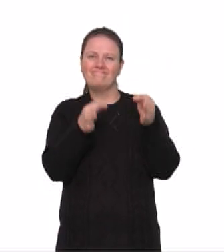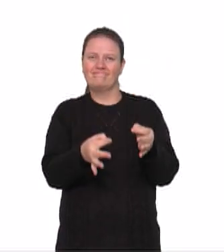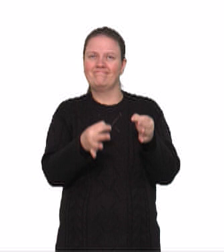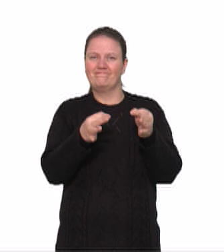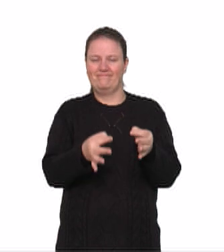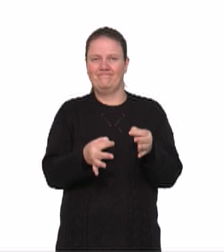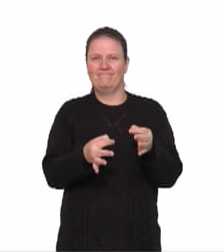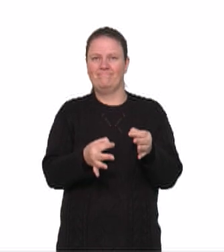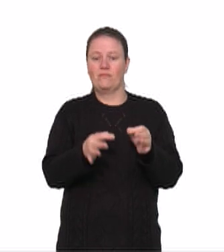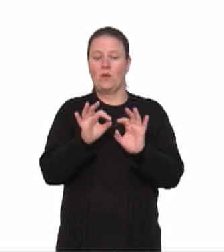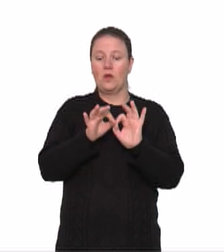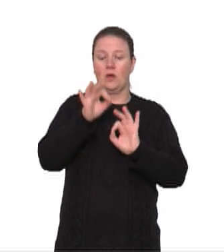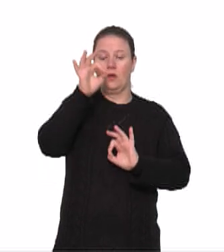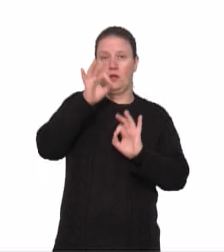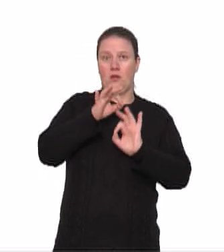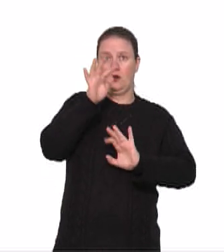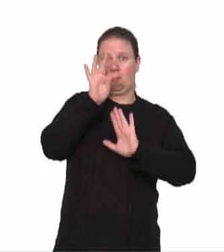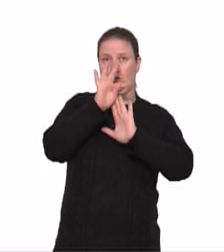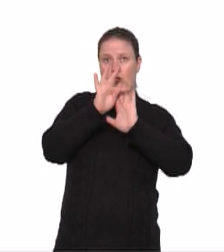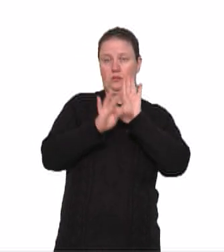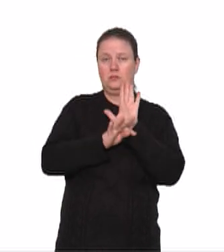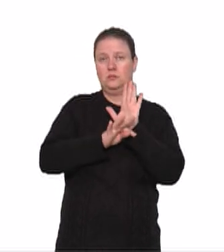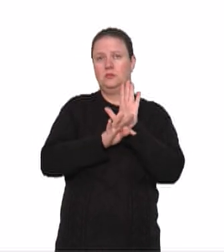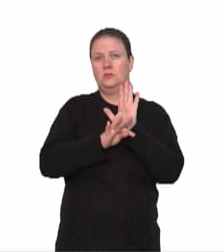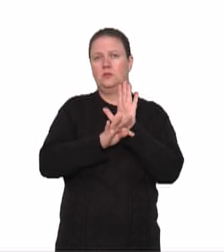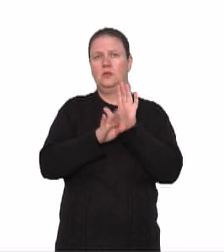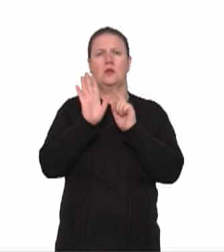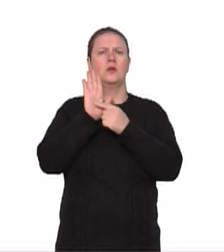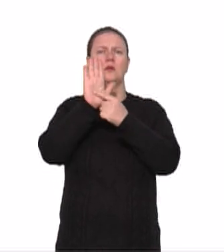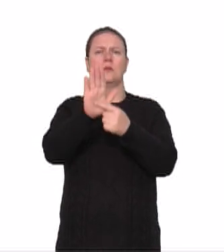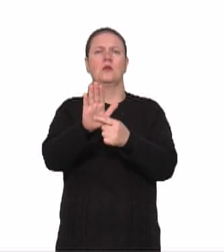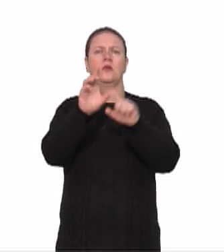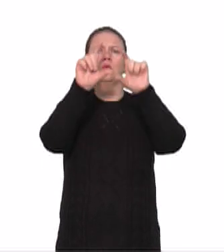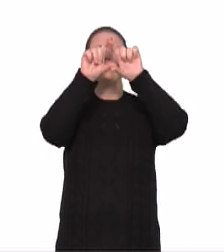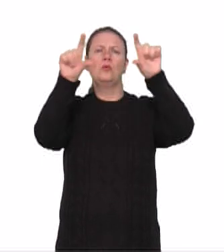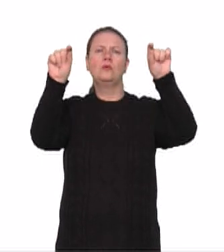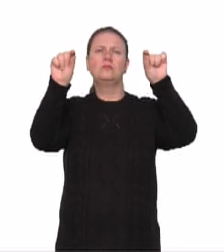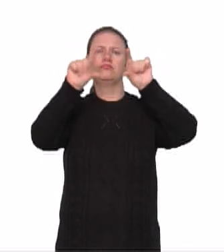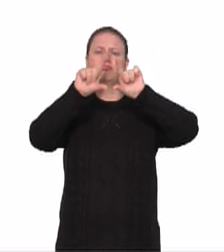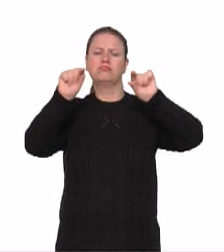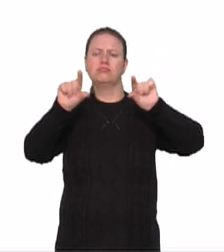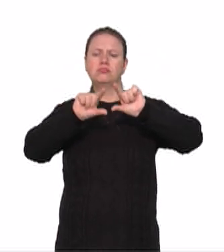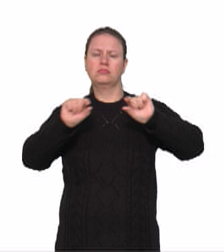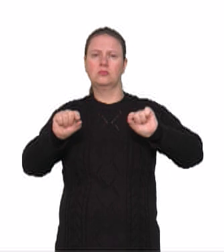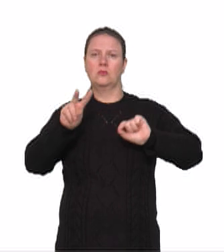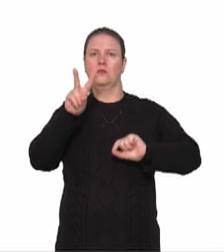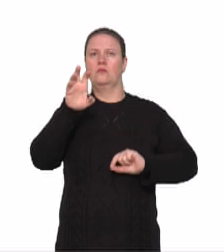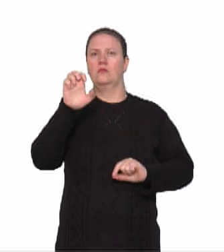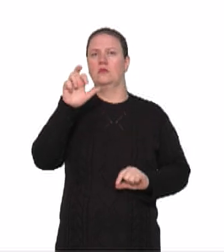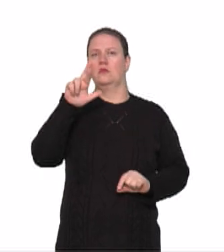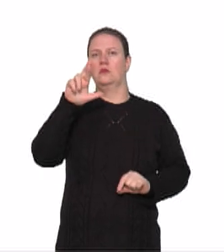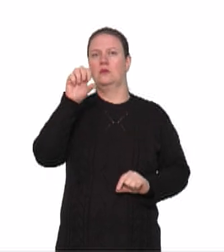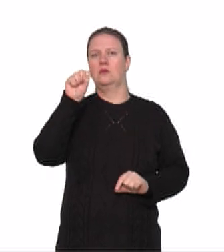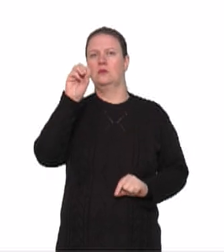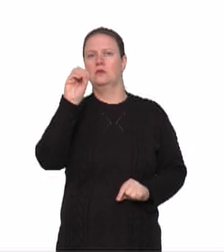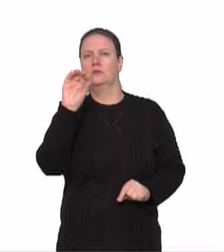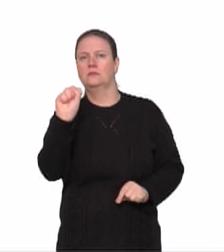Então, esse fragmento da peça teatral, ele se apresentou em versos, né? Então, o que a gente tem